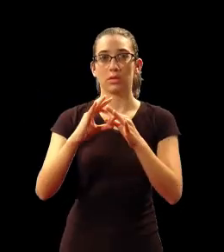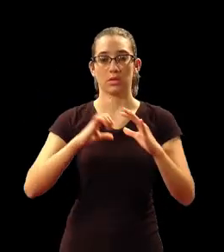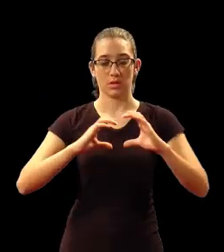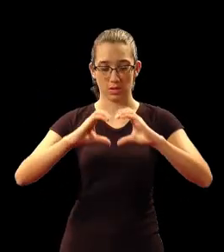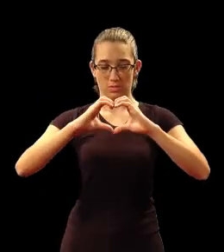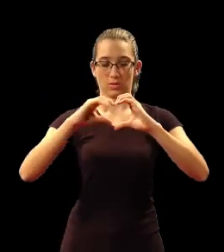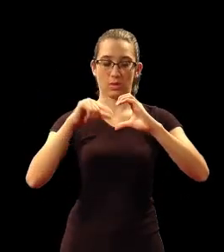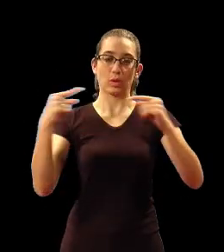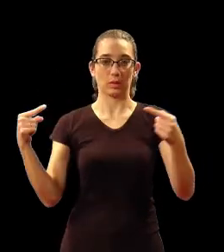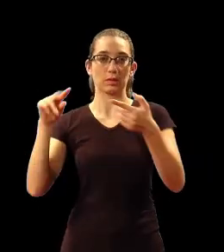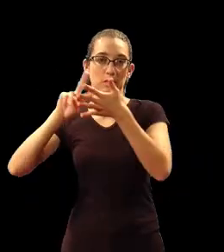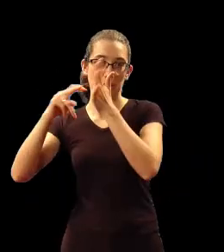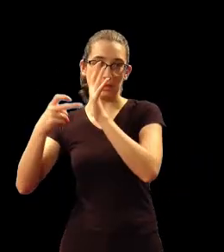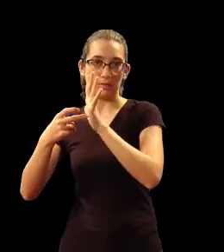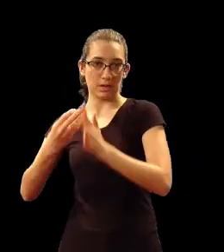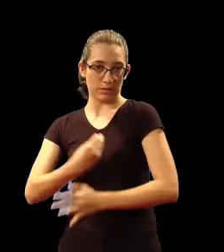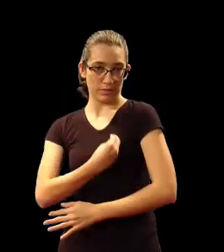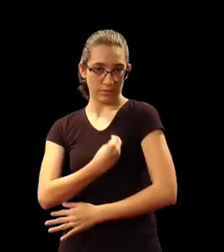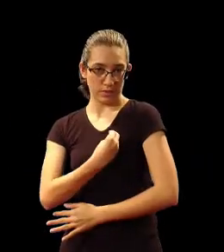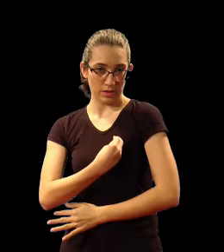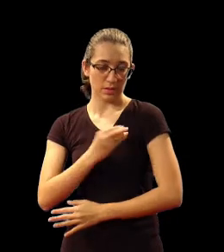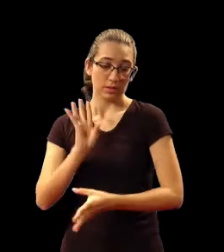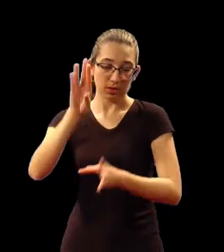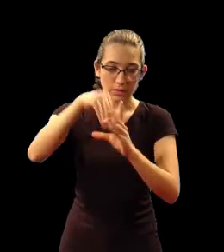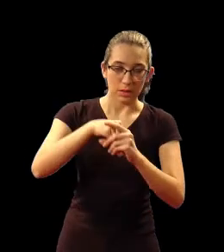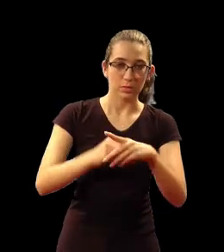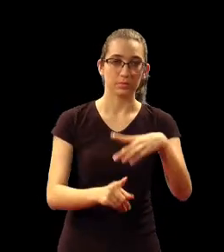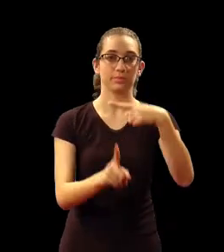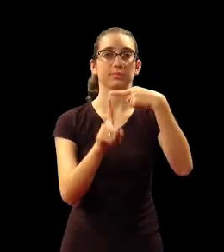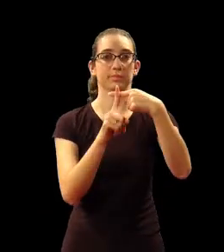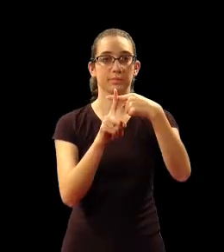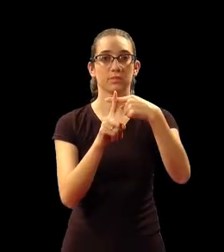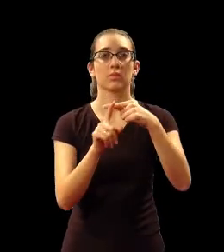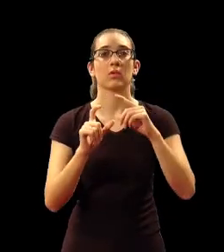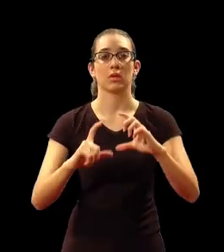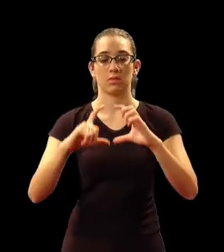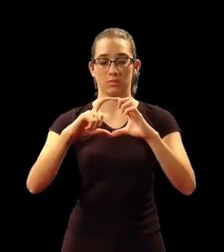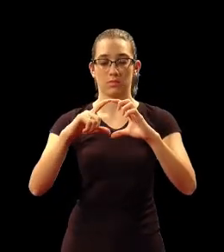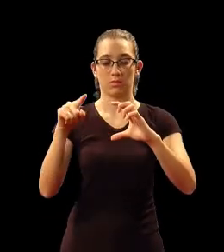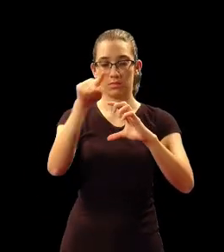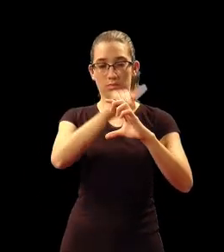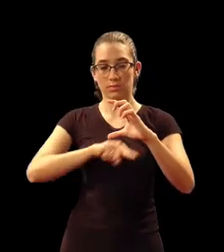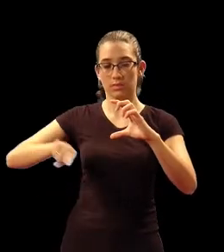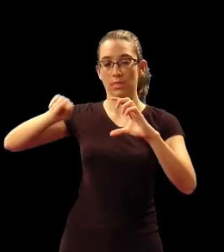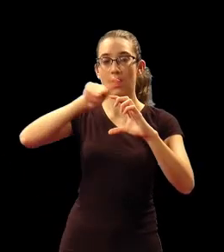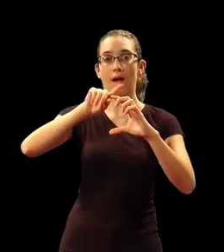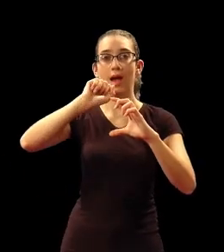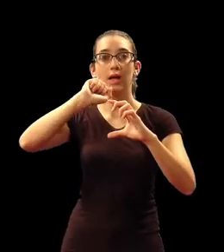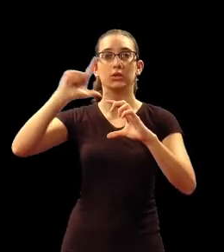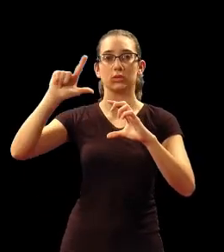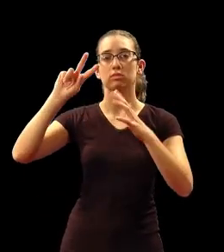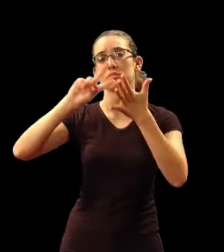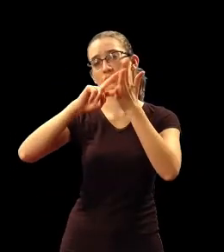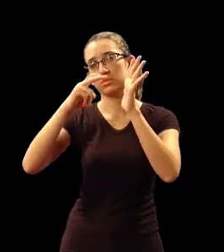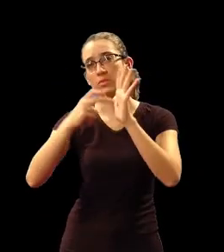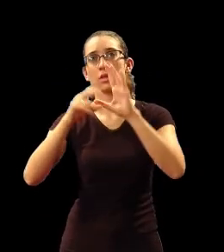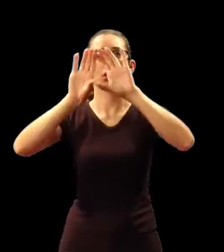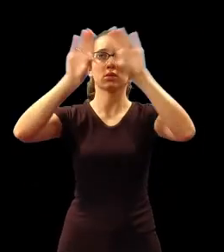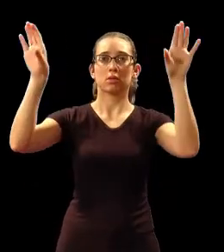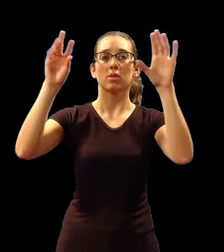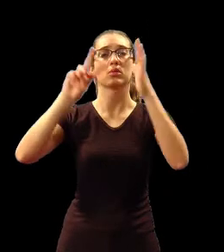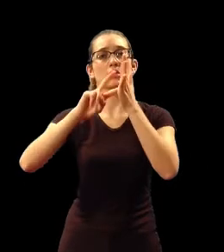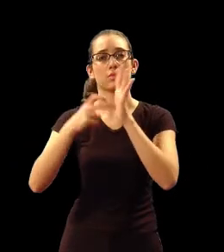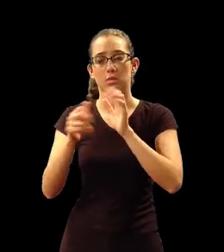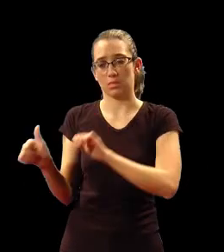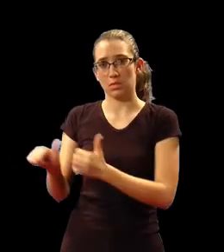o coração que é o motor da vida, tudo isso tem uma marca, a cruz. Isso está sobre um fundo azul que simboliza tanto o céu